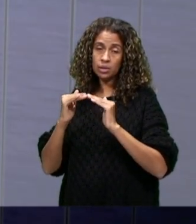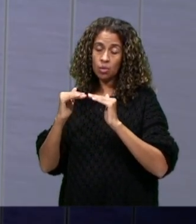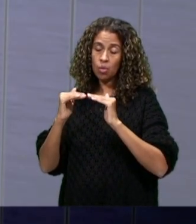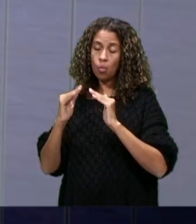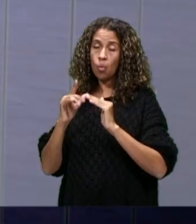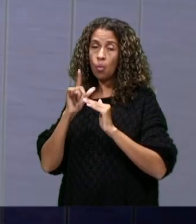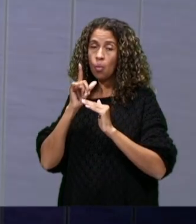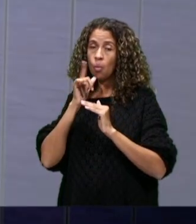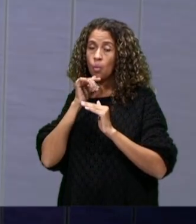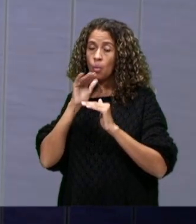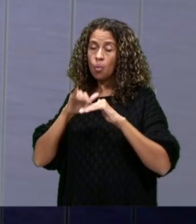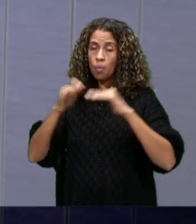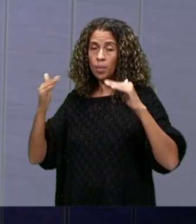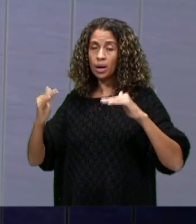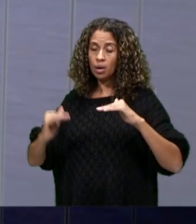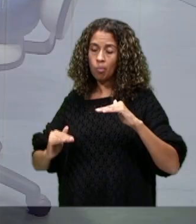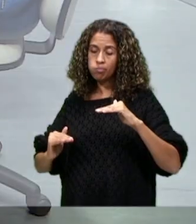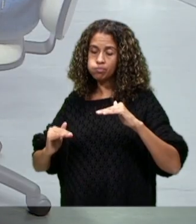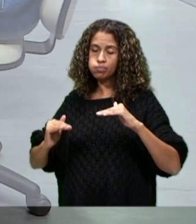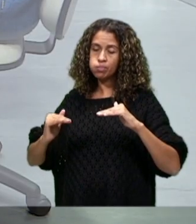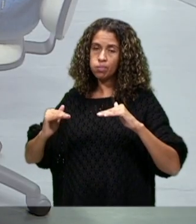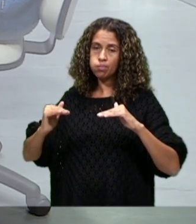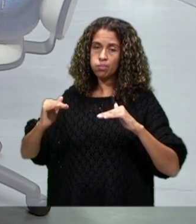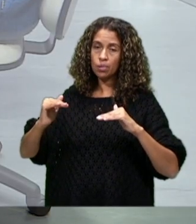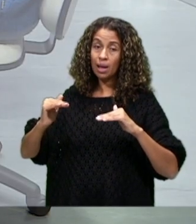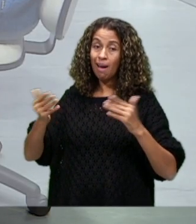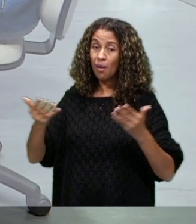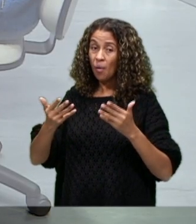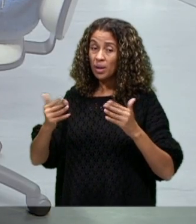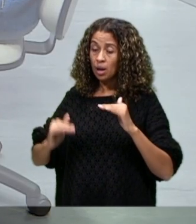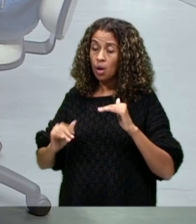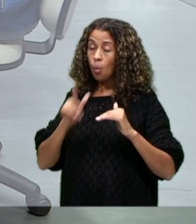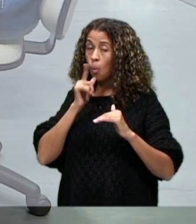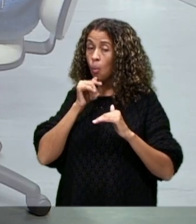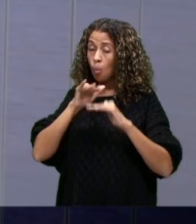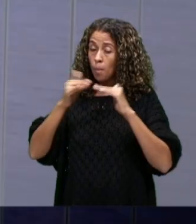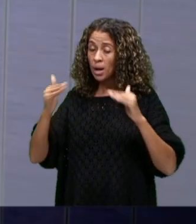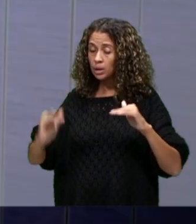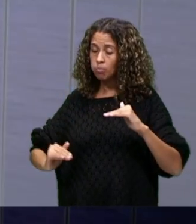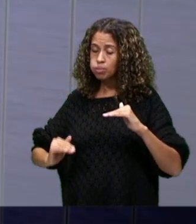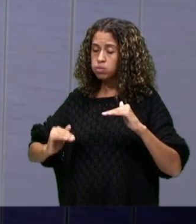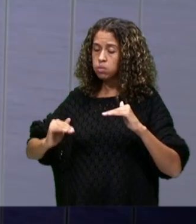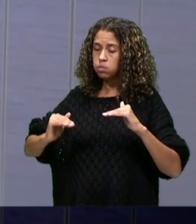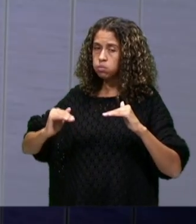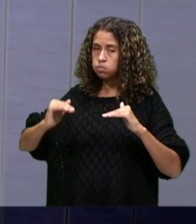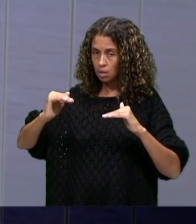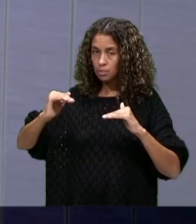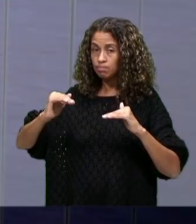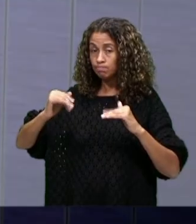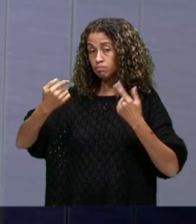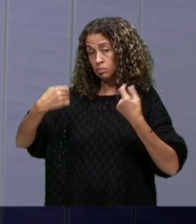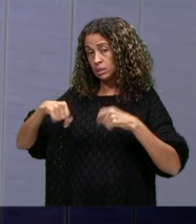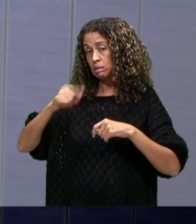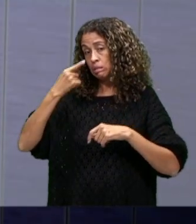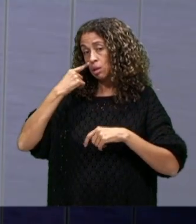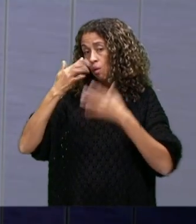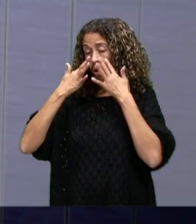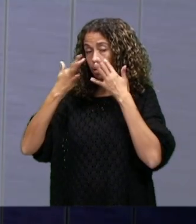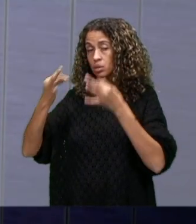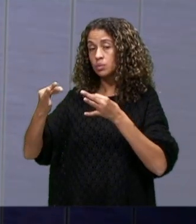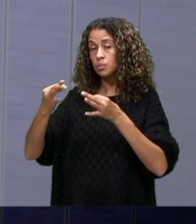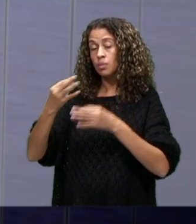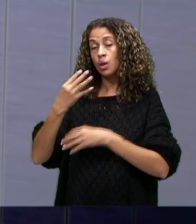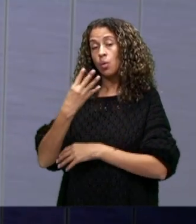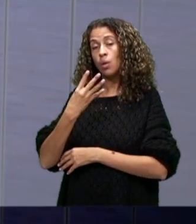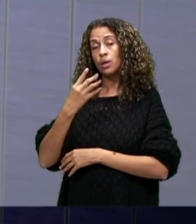A elevação do mar, ela nunca foi tão intensa como agora. Então, a gente tem uma taxa de elevação do nível do mar de